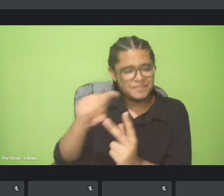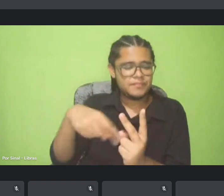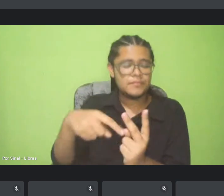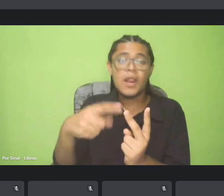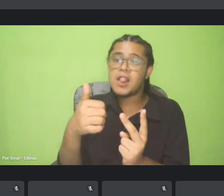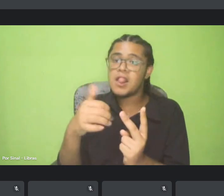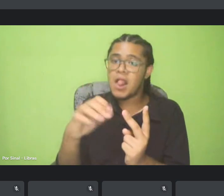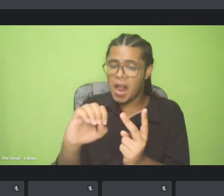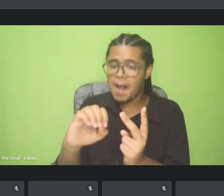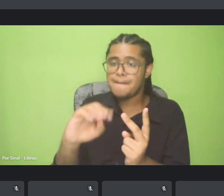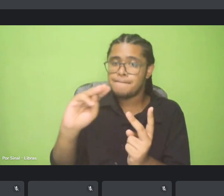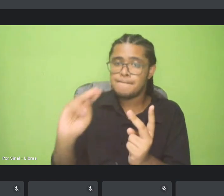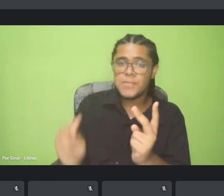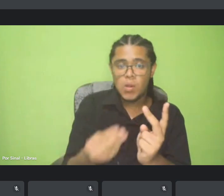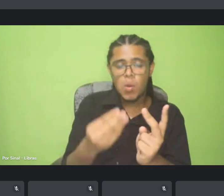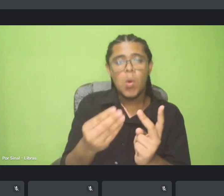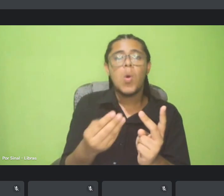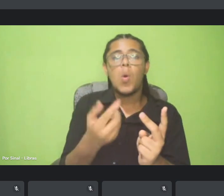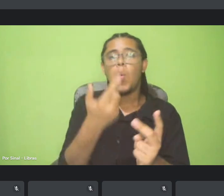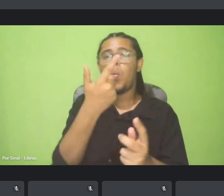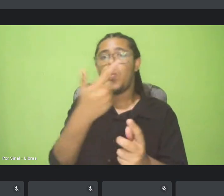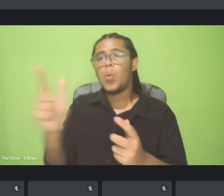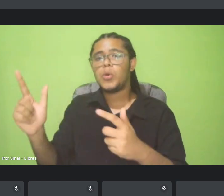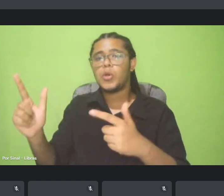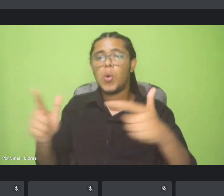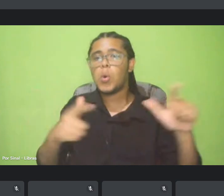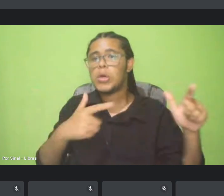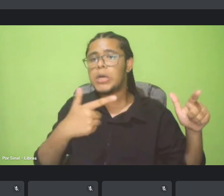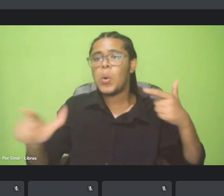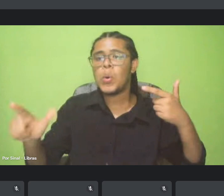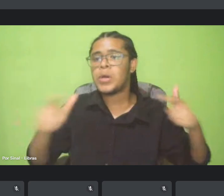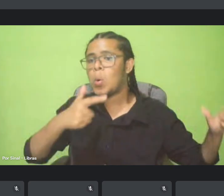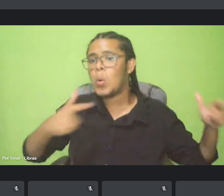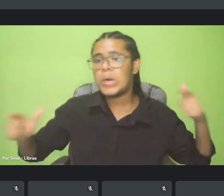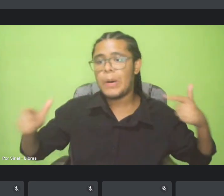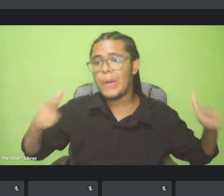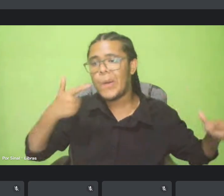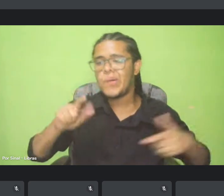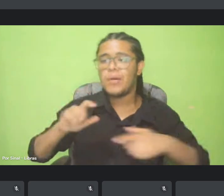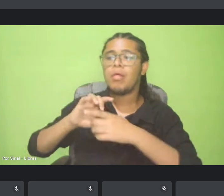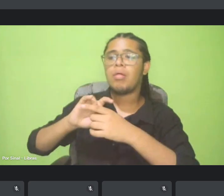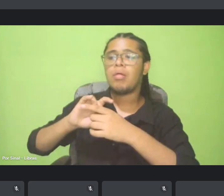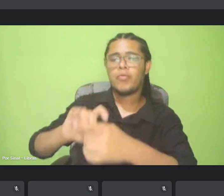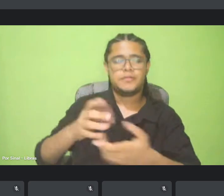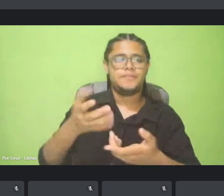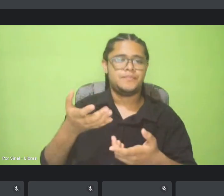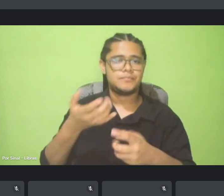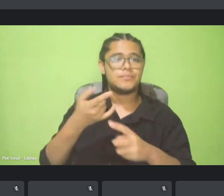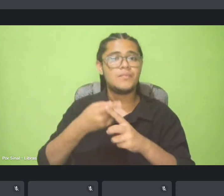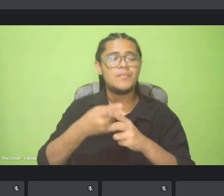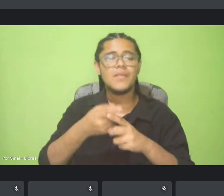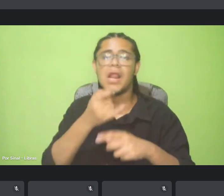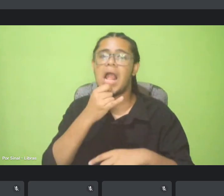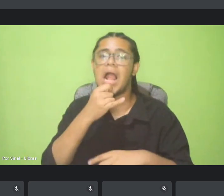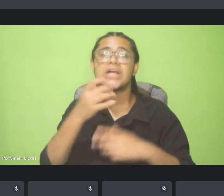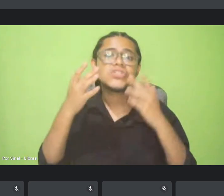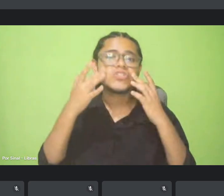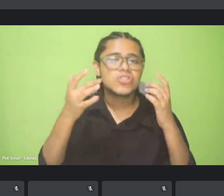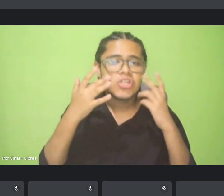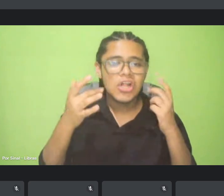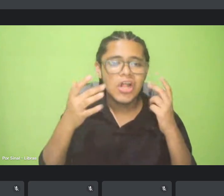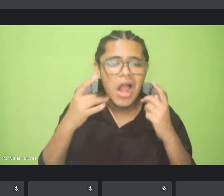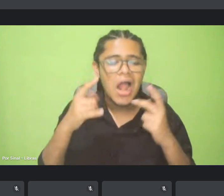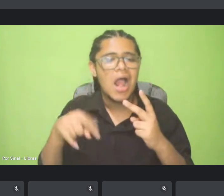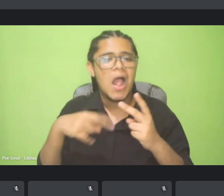linguagens. O que são outras linguagens? Tudo que for cultura e não for audiovisual. O teatro que vocês estão falando, o Rua Pipa,